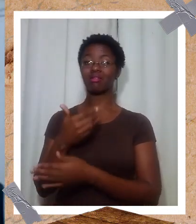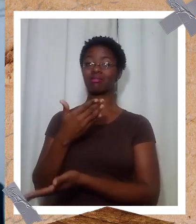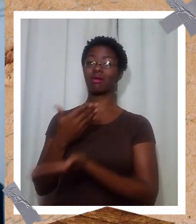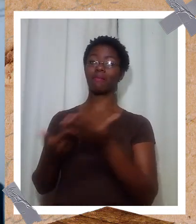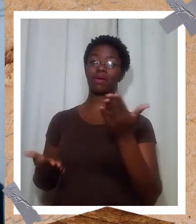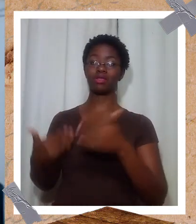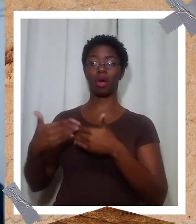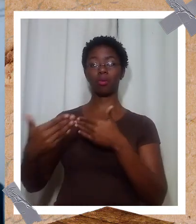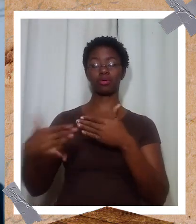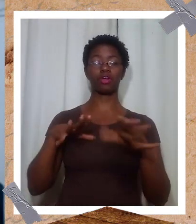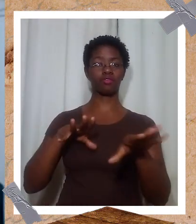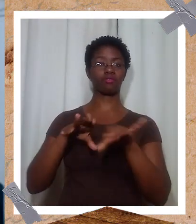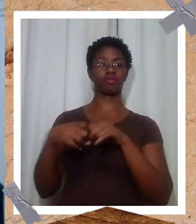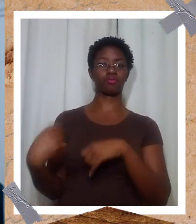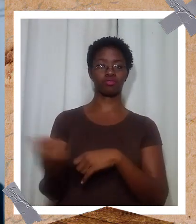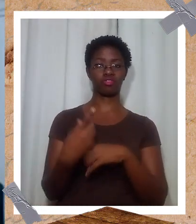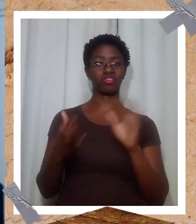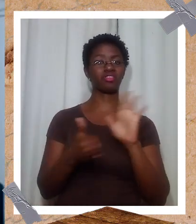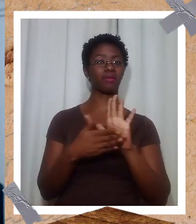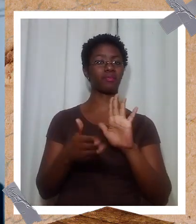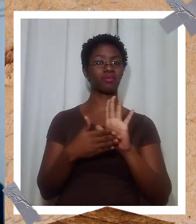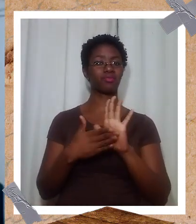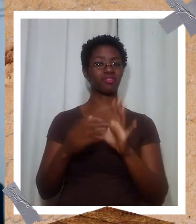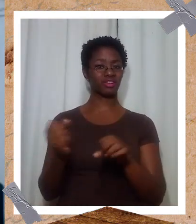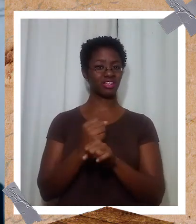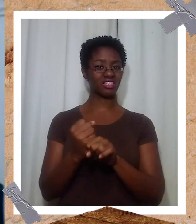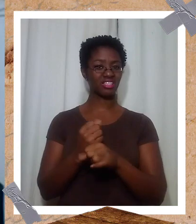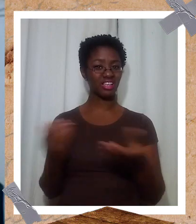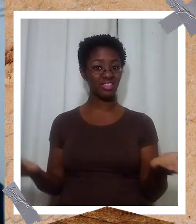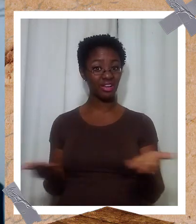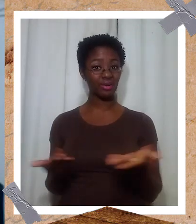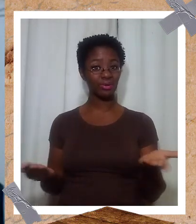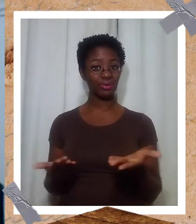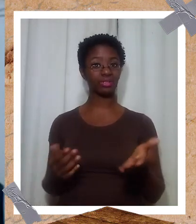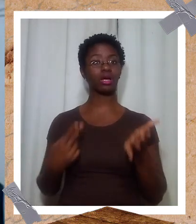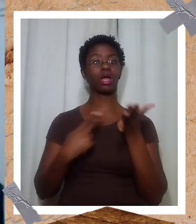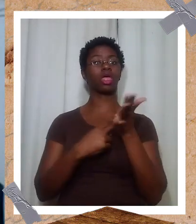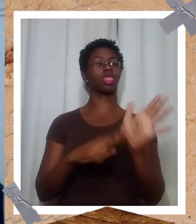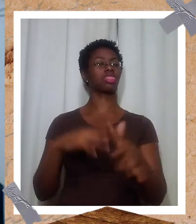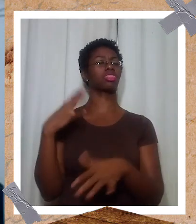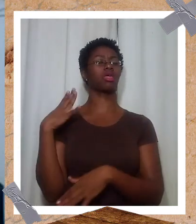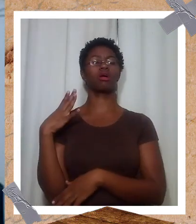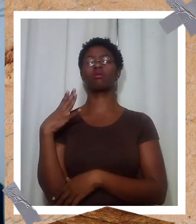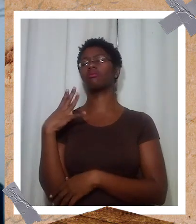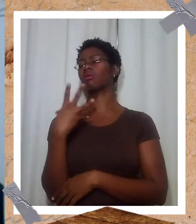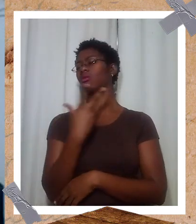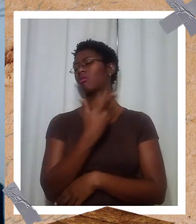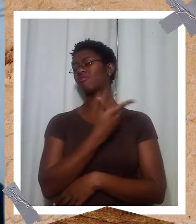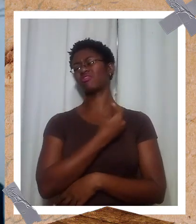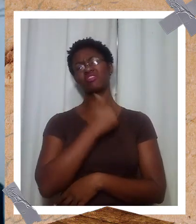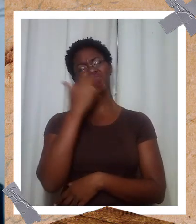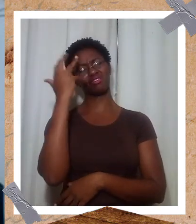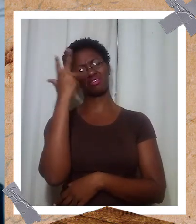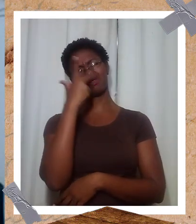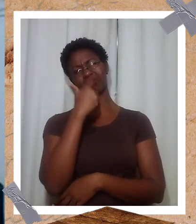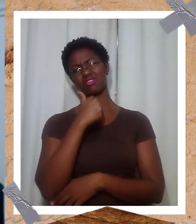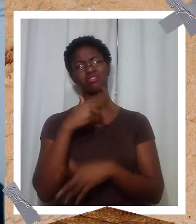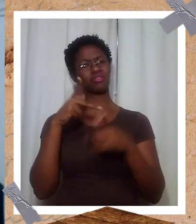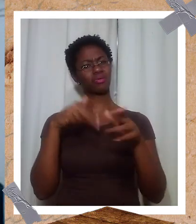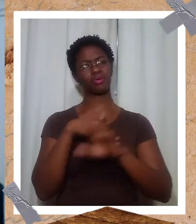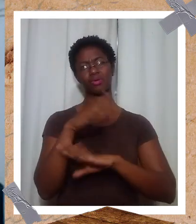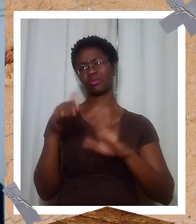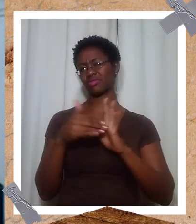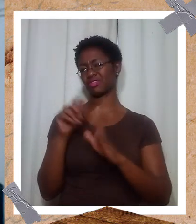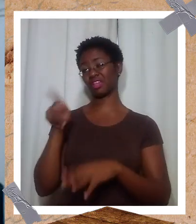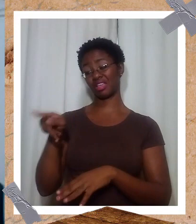processo de formação que estamos propondo para esse ano. A carta é linda, generosa, como tudo que essa